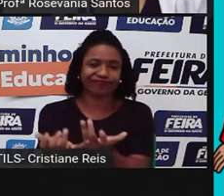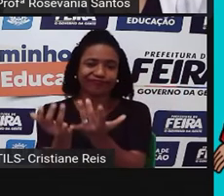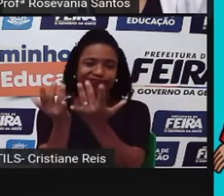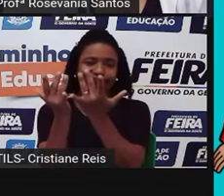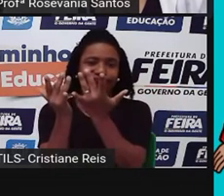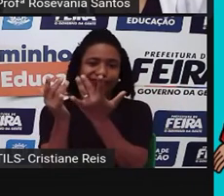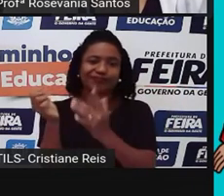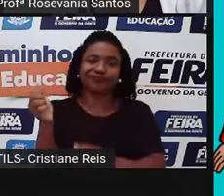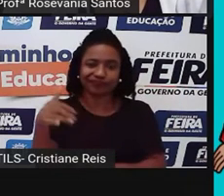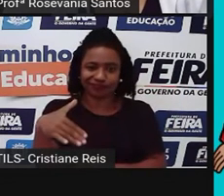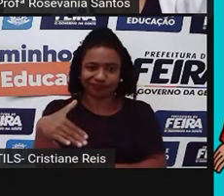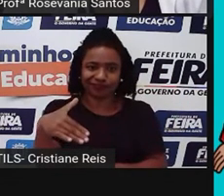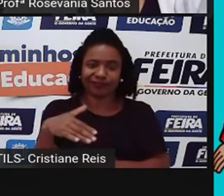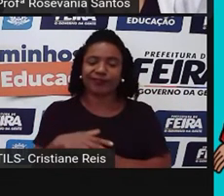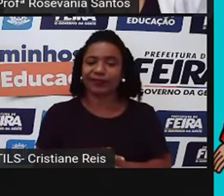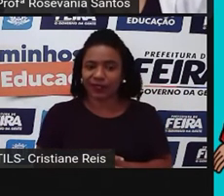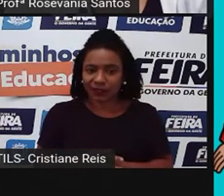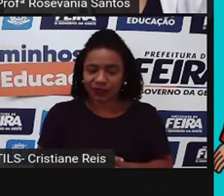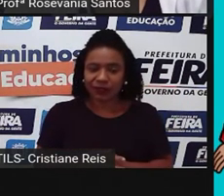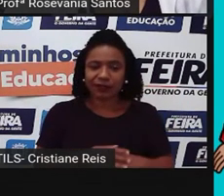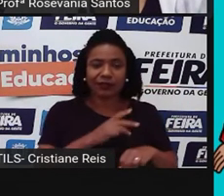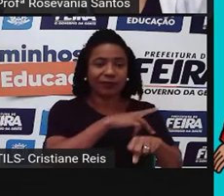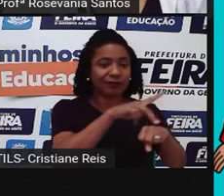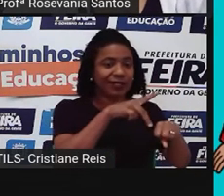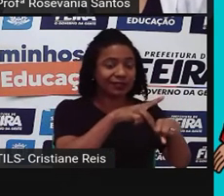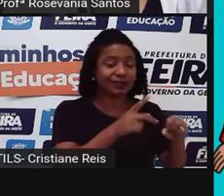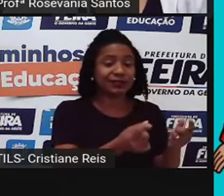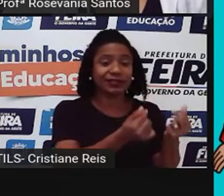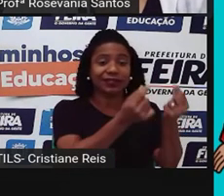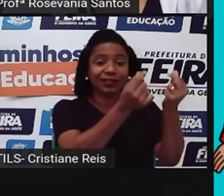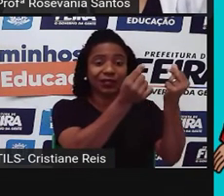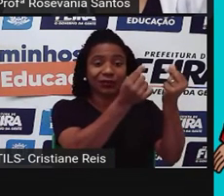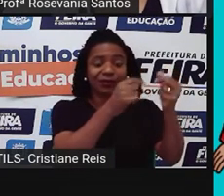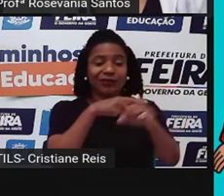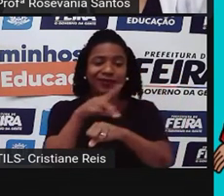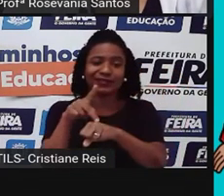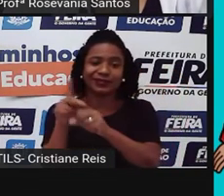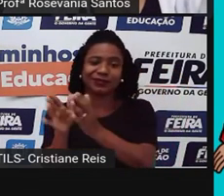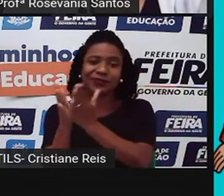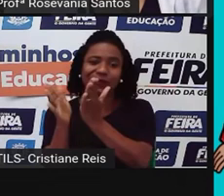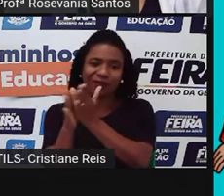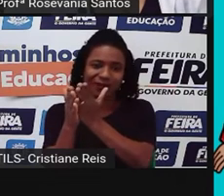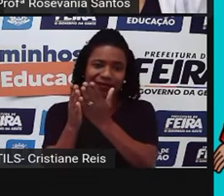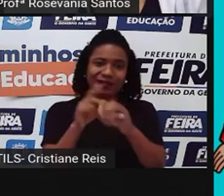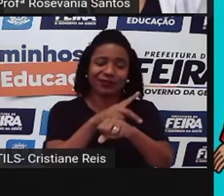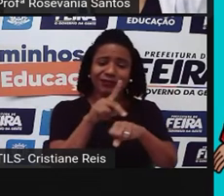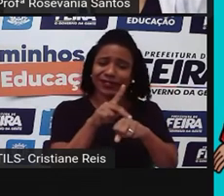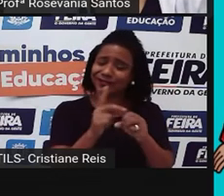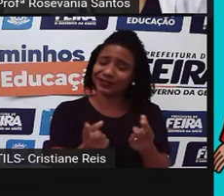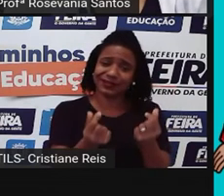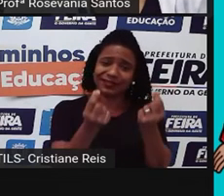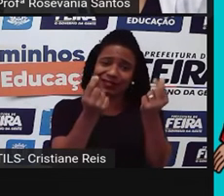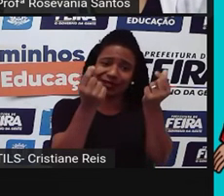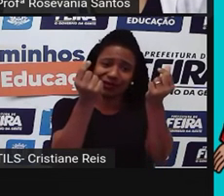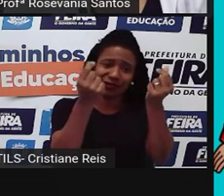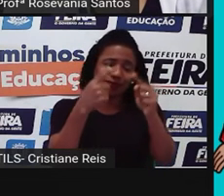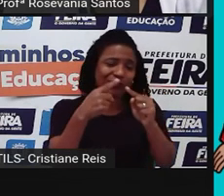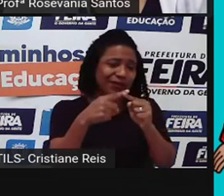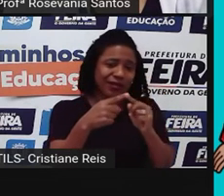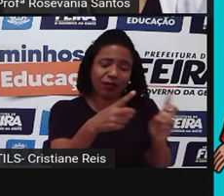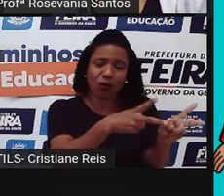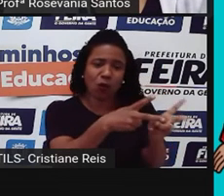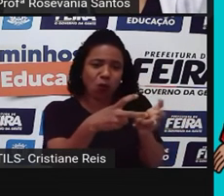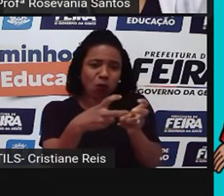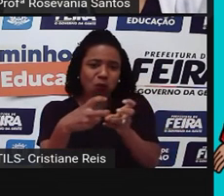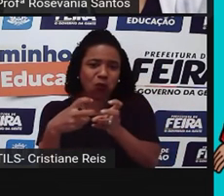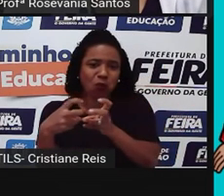sul, os países ricos, né, dos países pobres. É claro que os países ricos, eles são ricos porque exploram boa parte